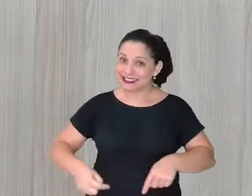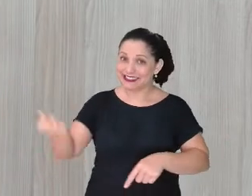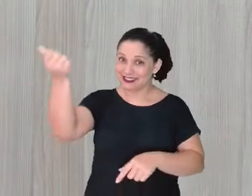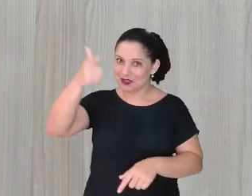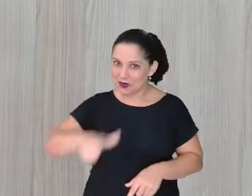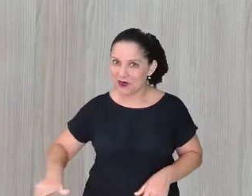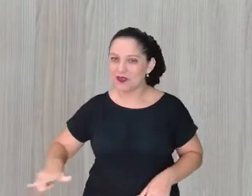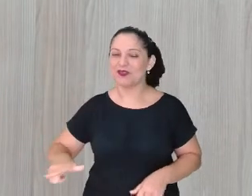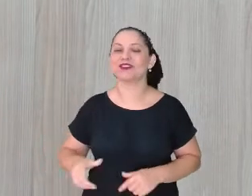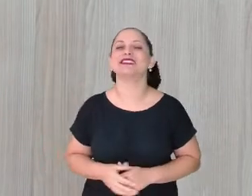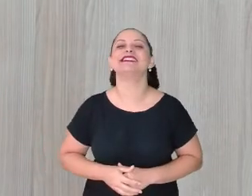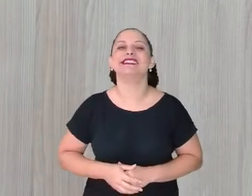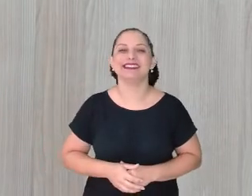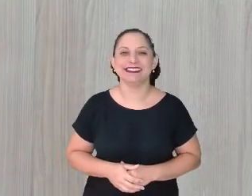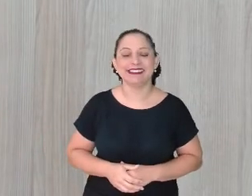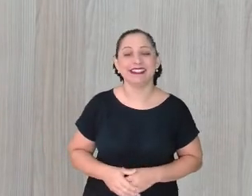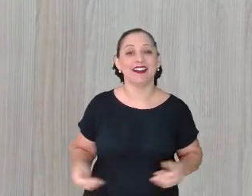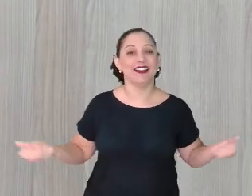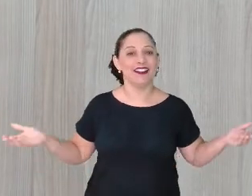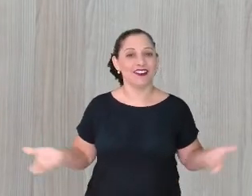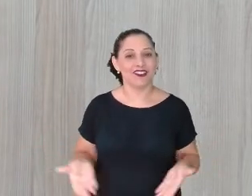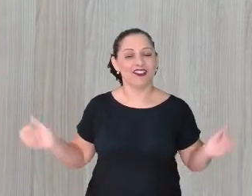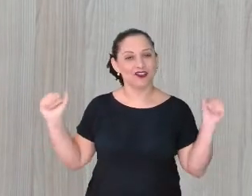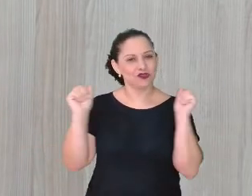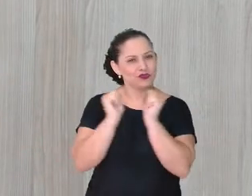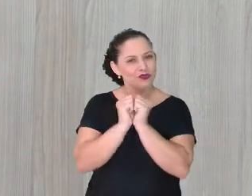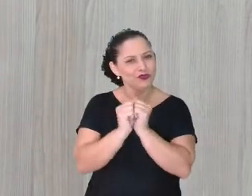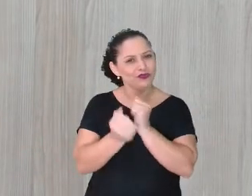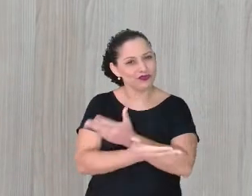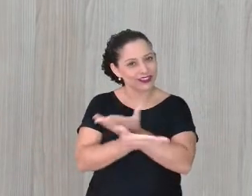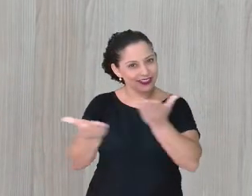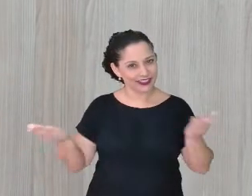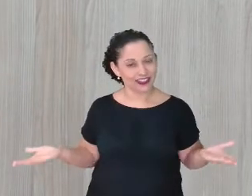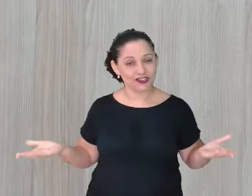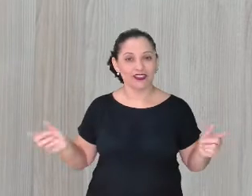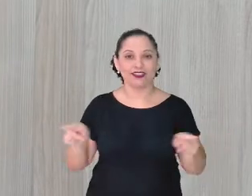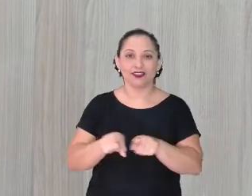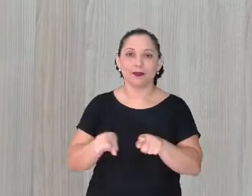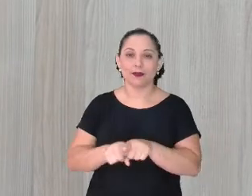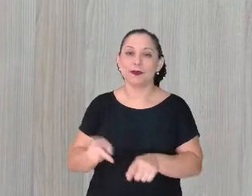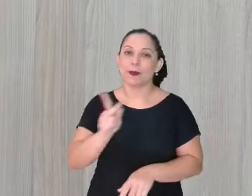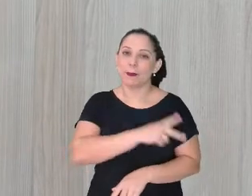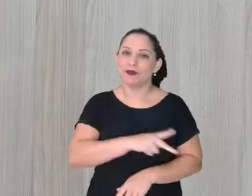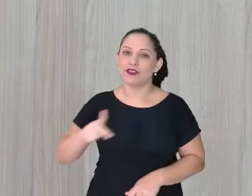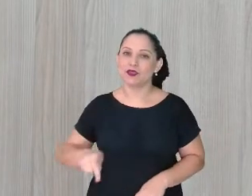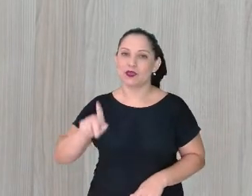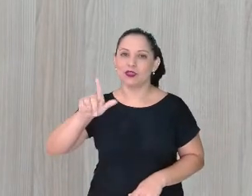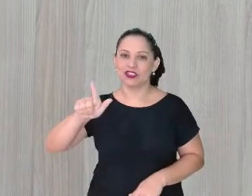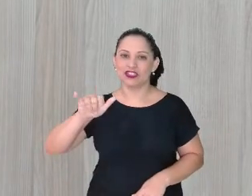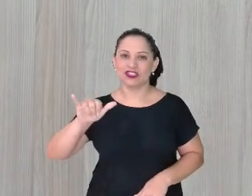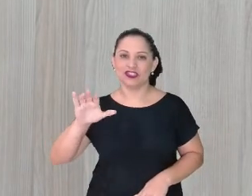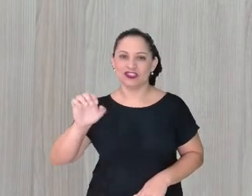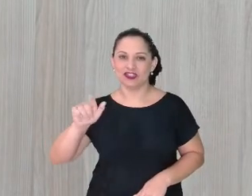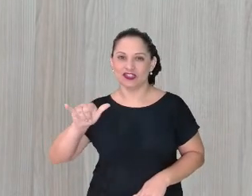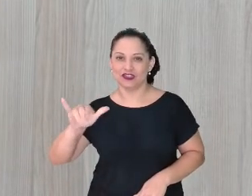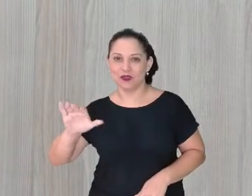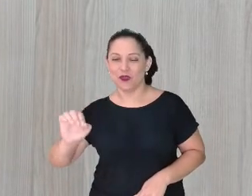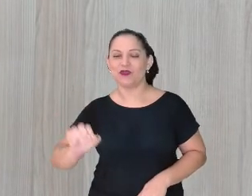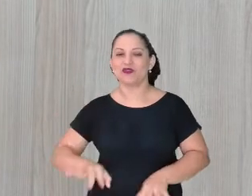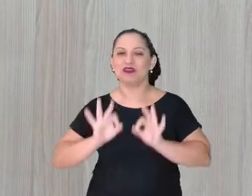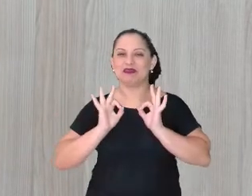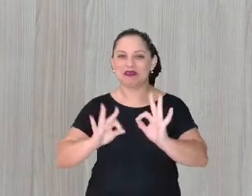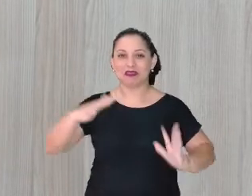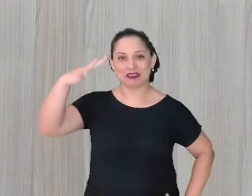né? Para estar junto aqui com vocês e com o professor Gil, que é esse professor